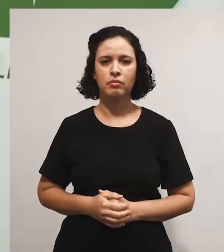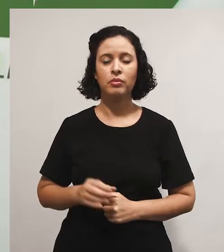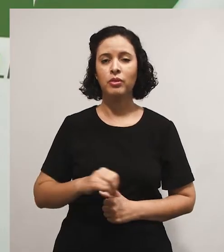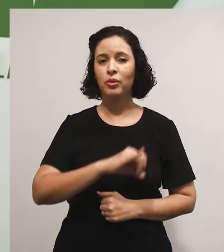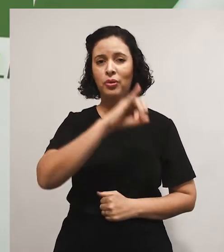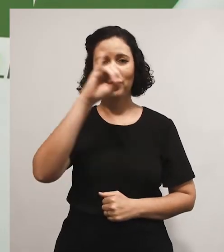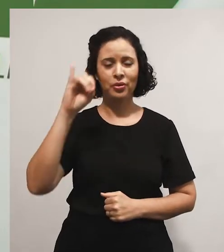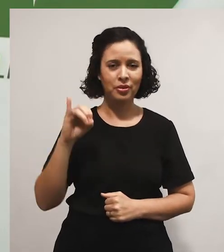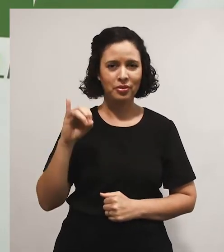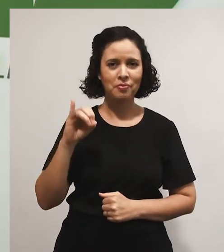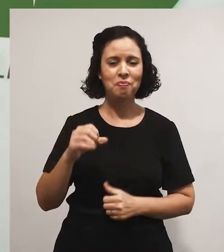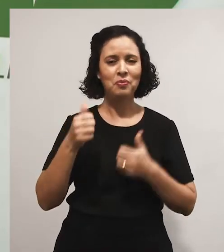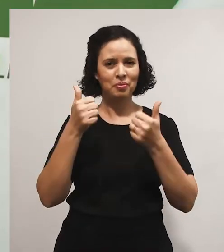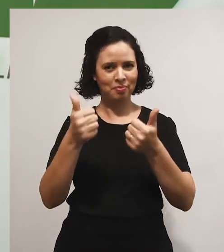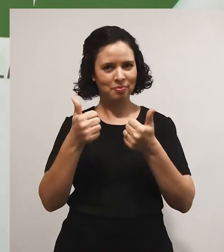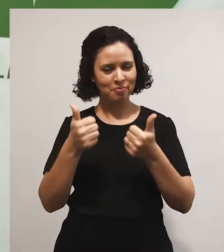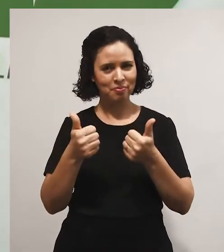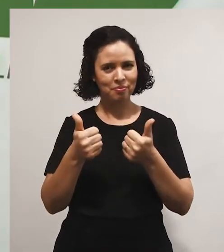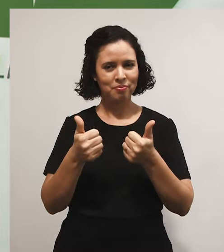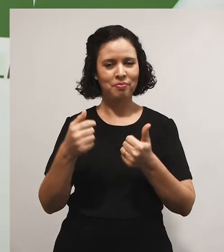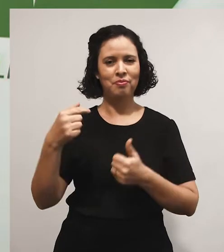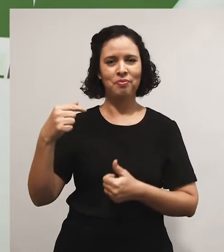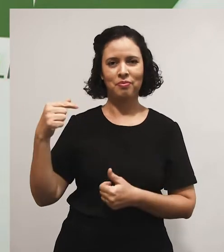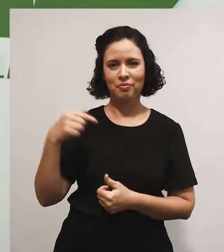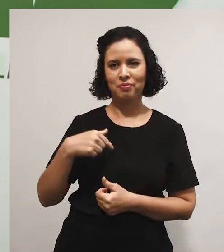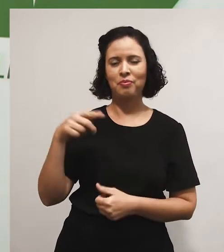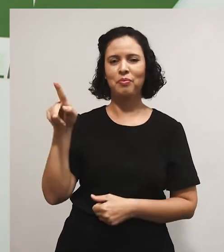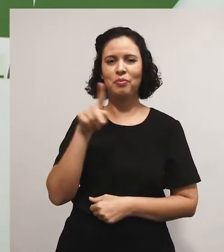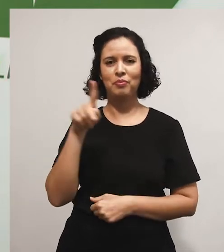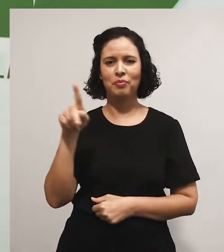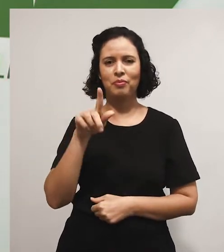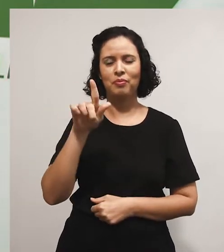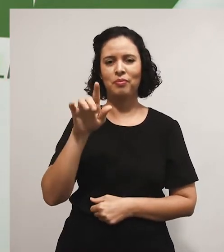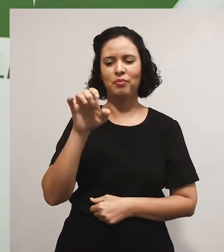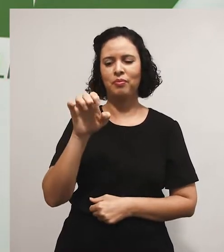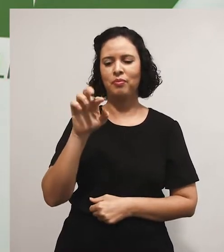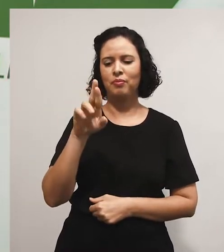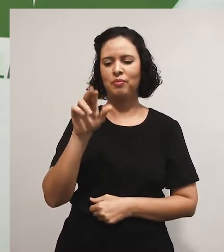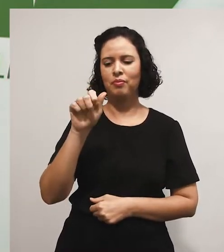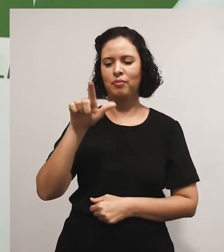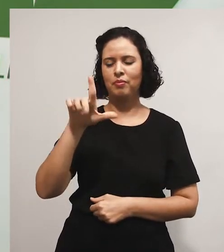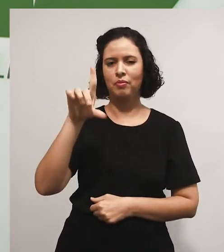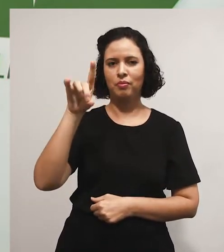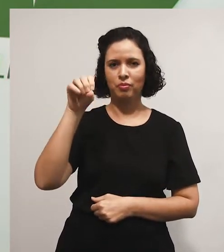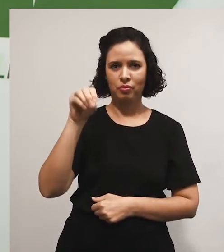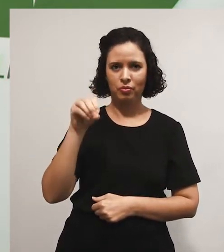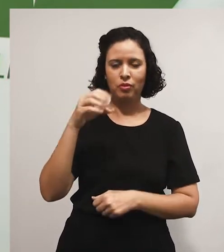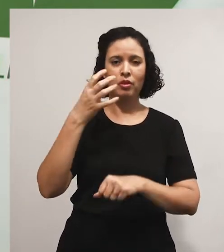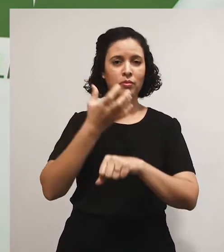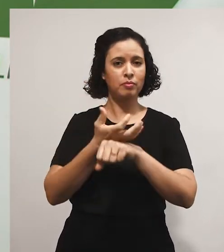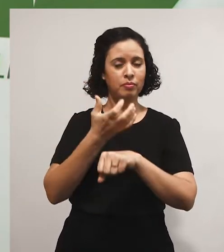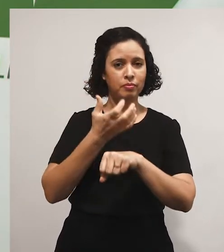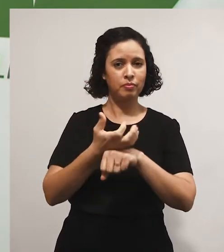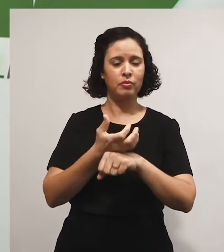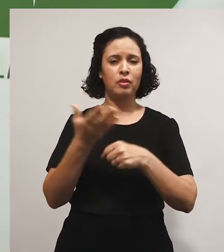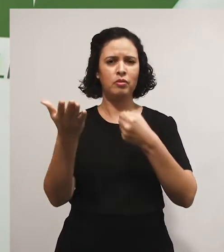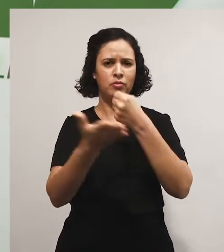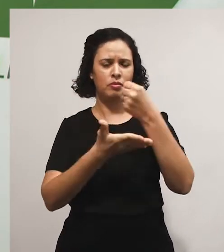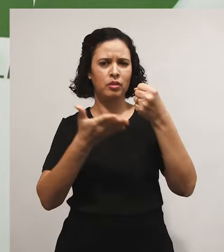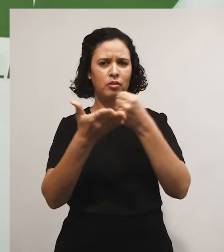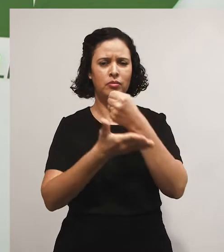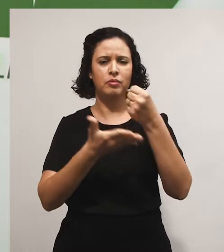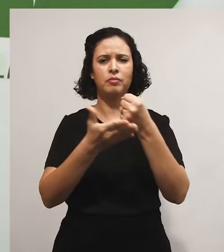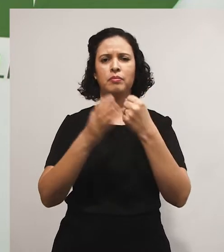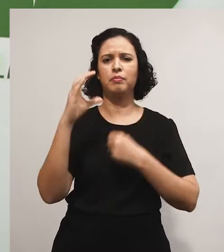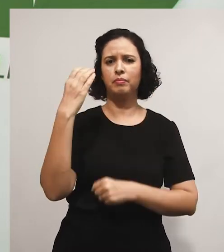Olá, tudo bem? Eu sou o professor Geraldo Cotinguiba, da disciplina Fundamentos das Ciências Sociais